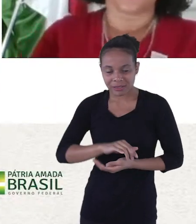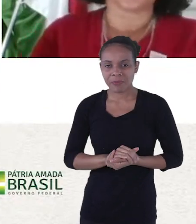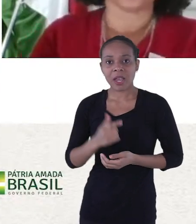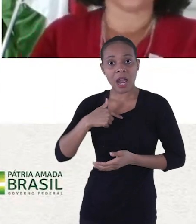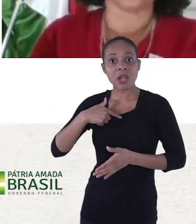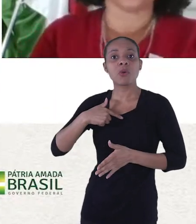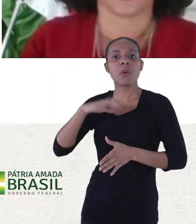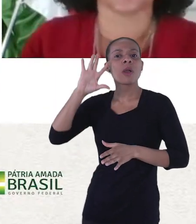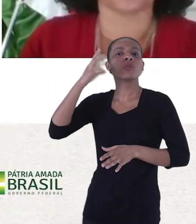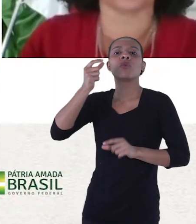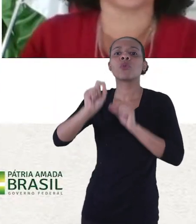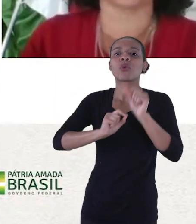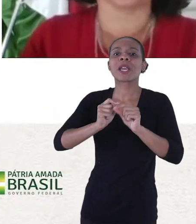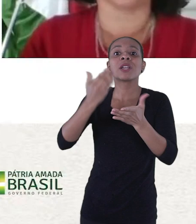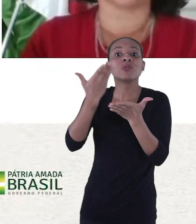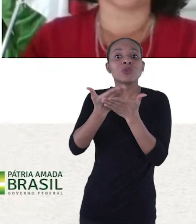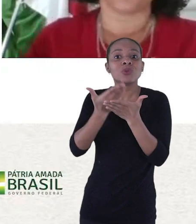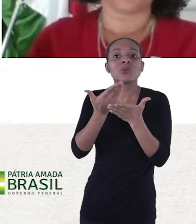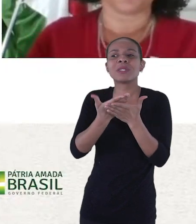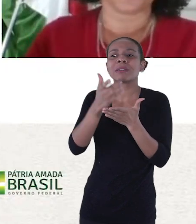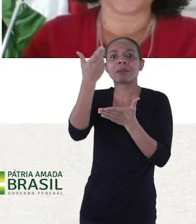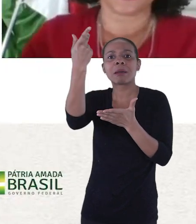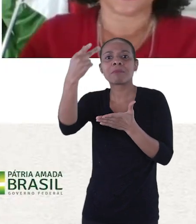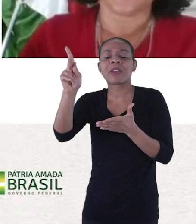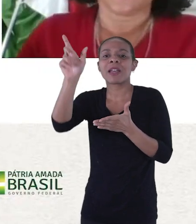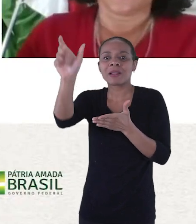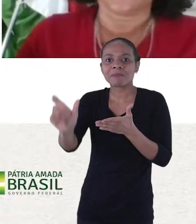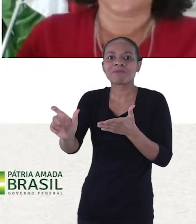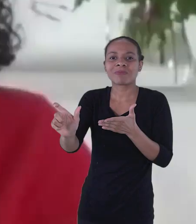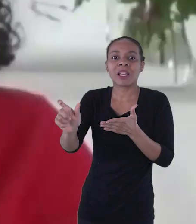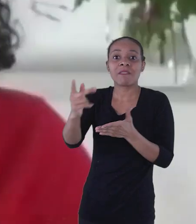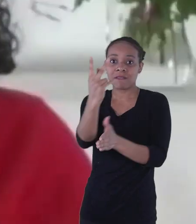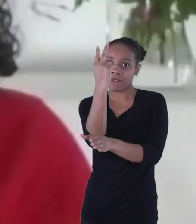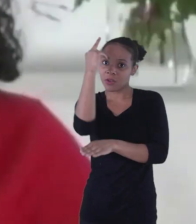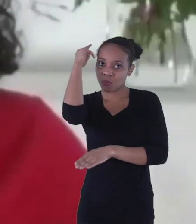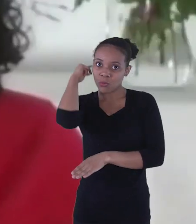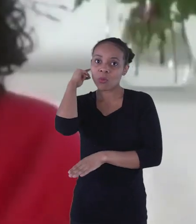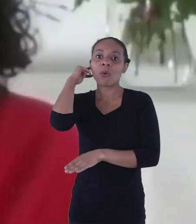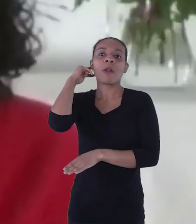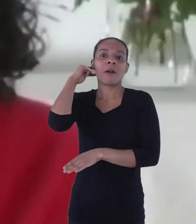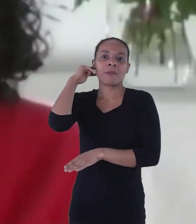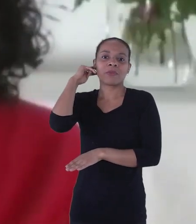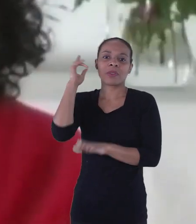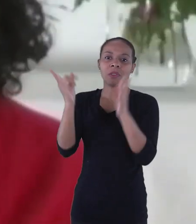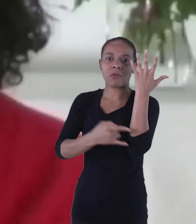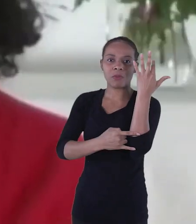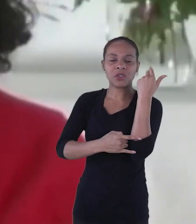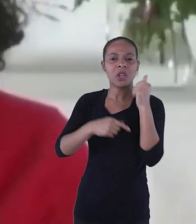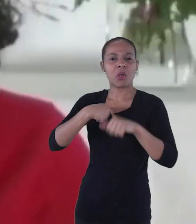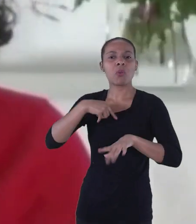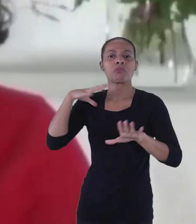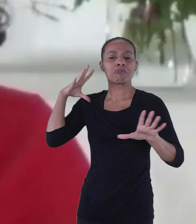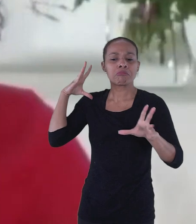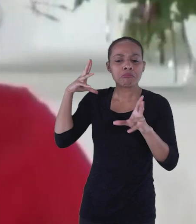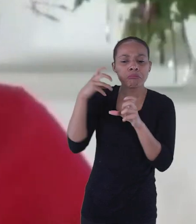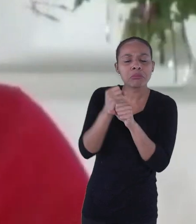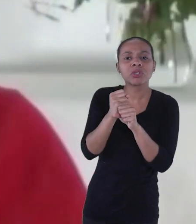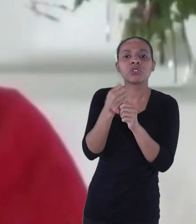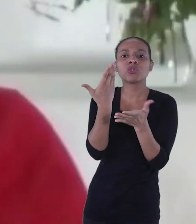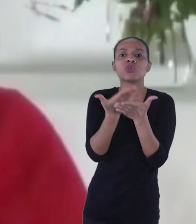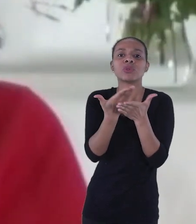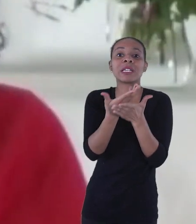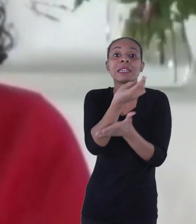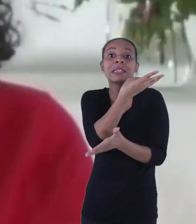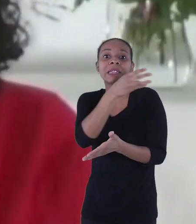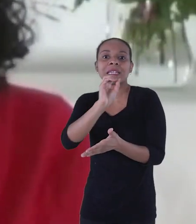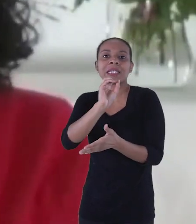175 obras literárias que foram indicadas para o vestibular da UFMG em 30 anos de vestibular.